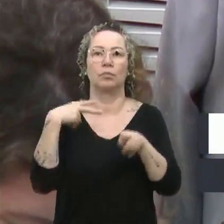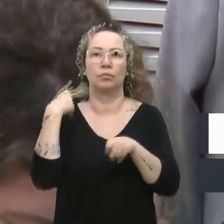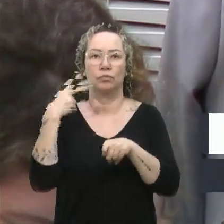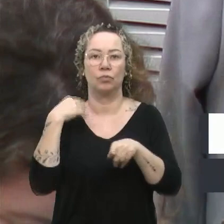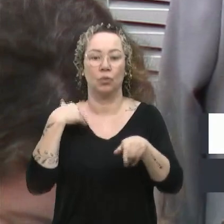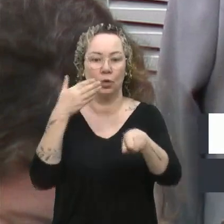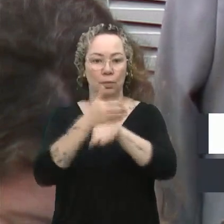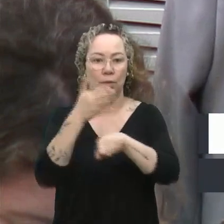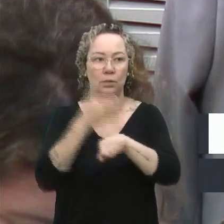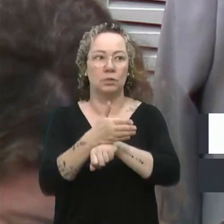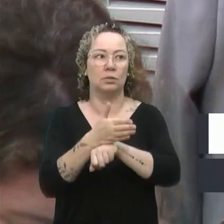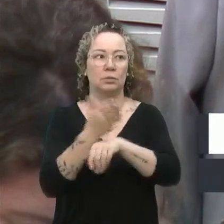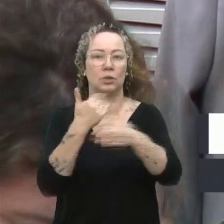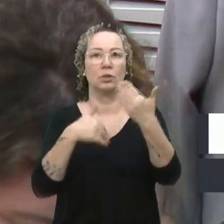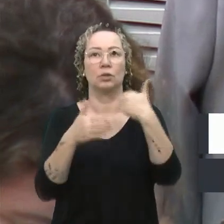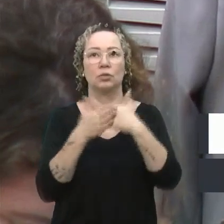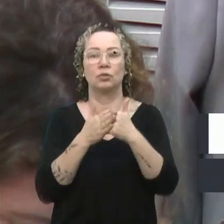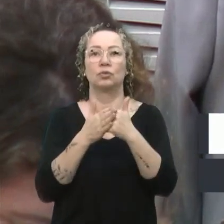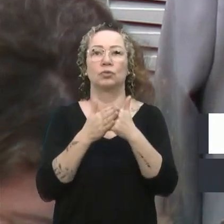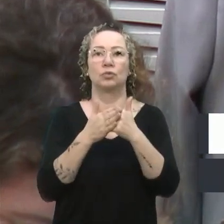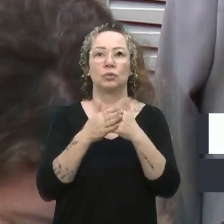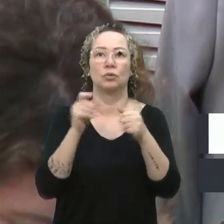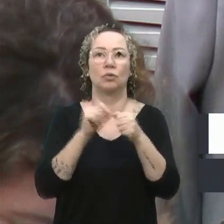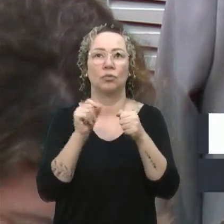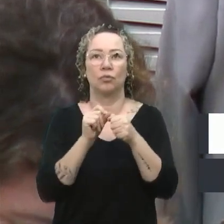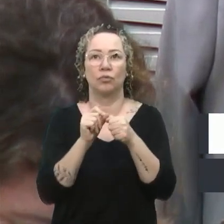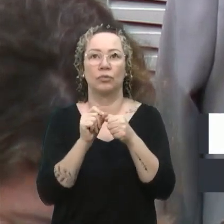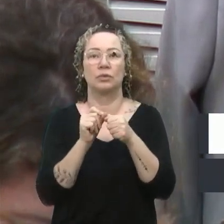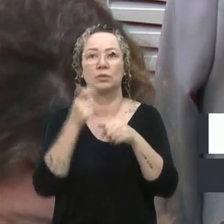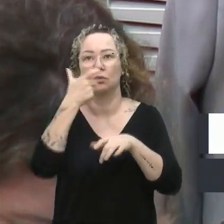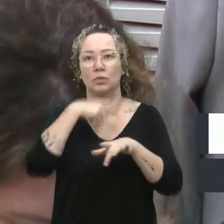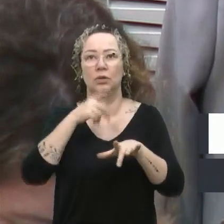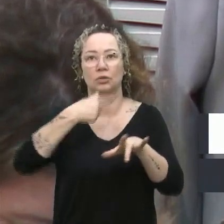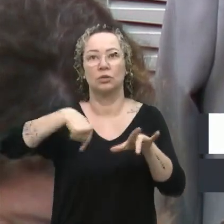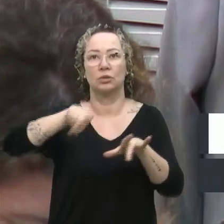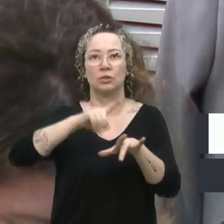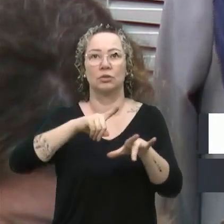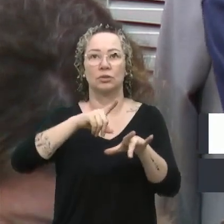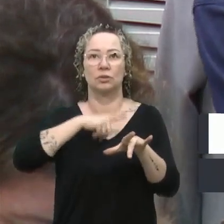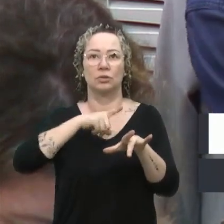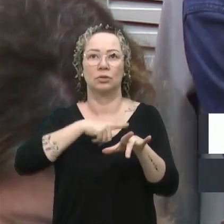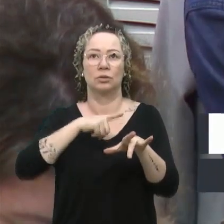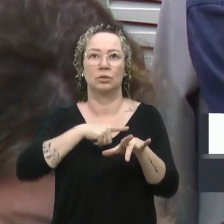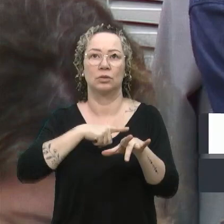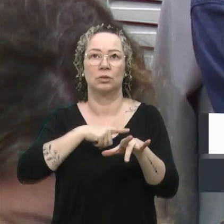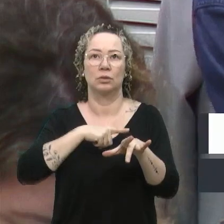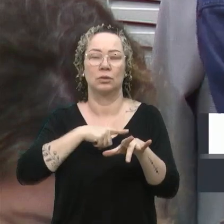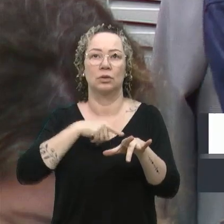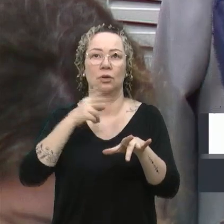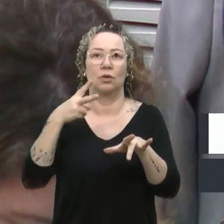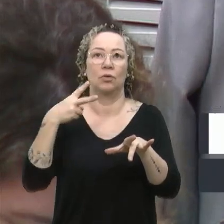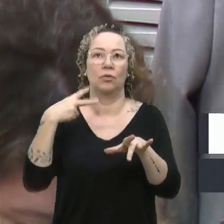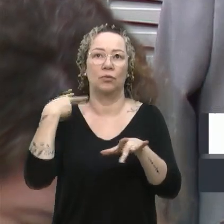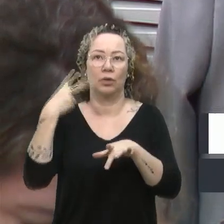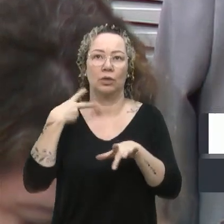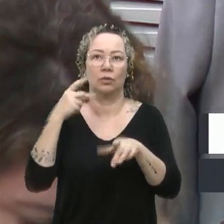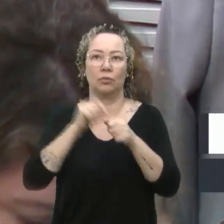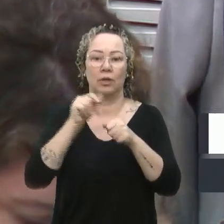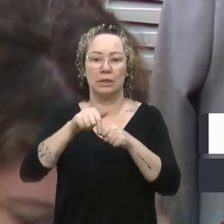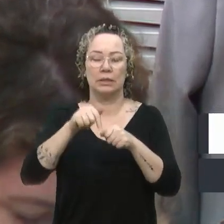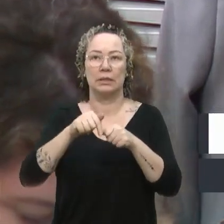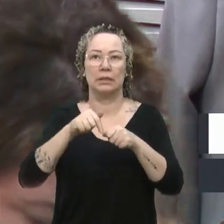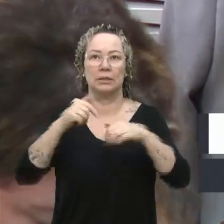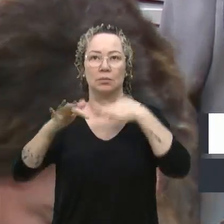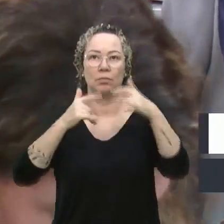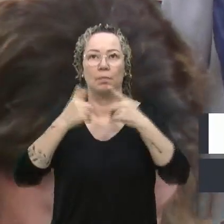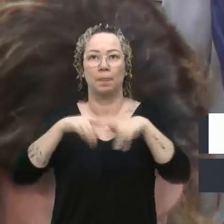parte dessa comissão, acho que eu não fiz em vão. Então, acho que a gente tem que reconhecer que os demais vereadores teriam que fazer parte desse evento. Mas